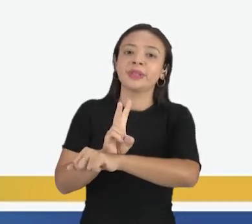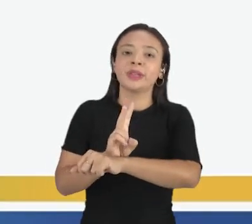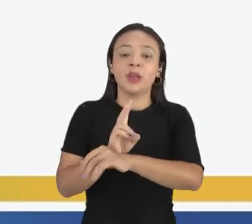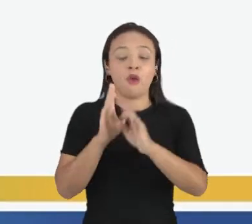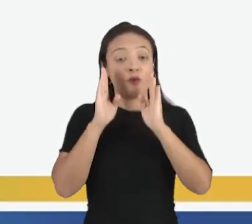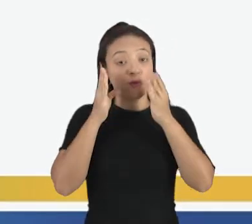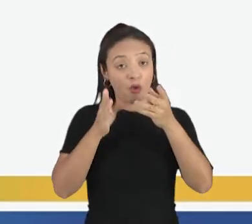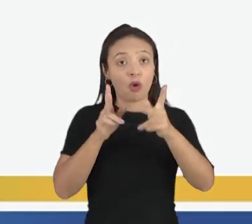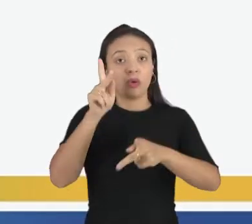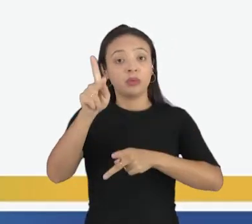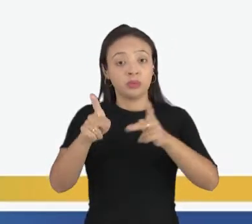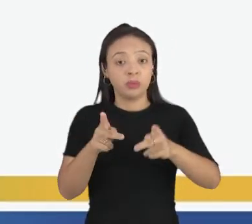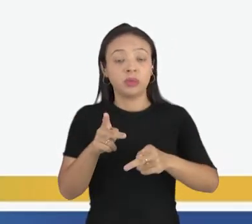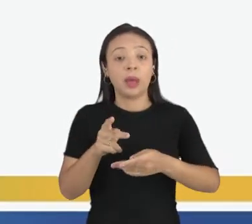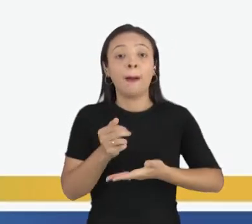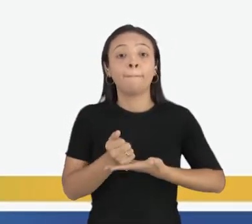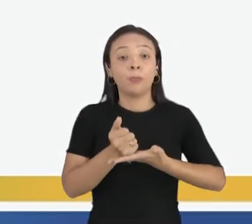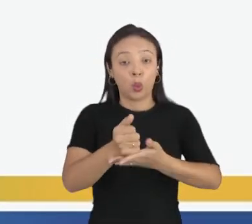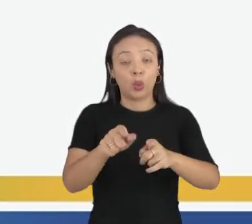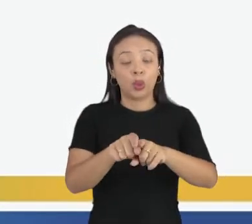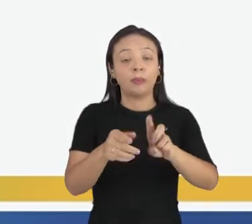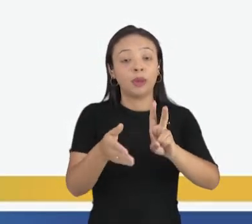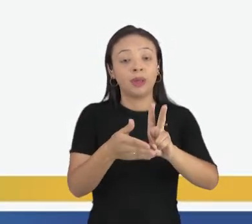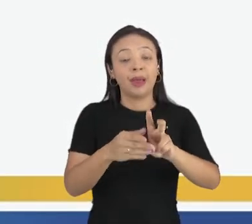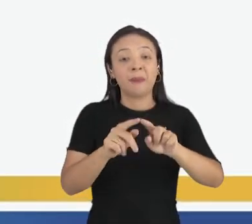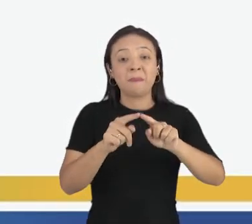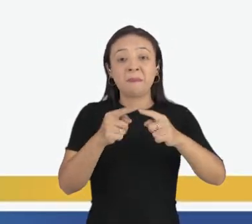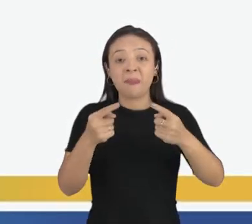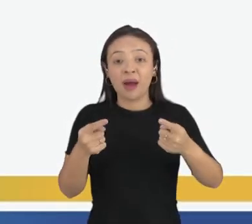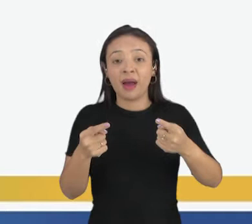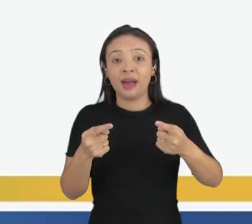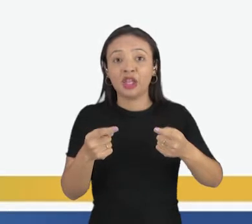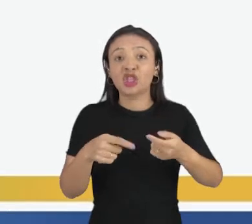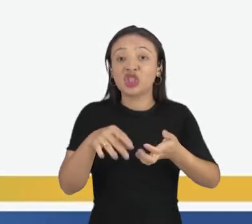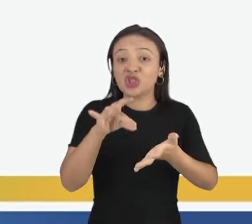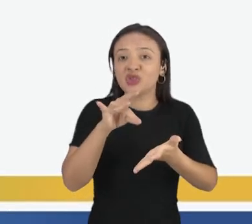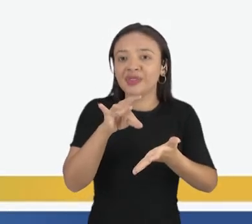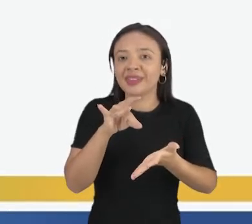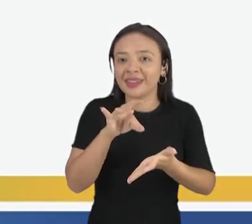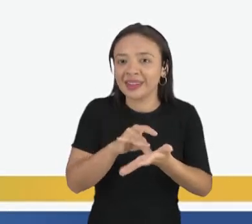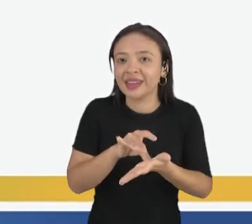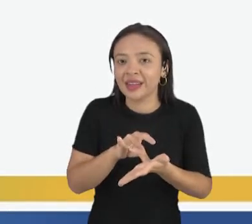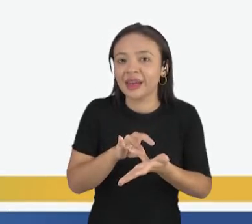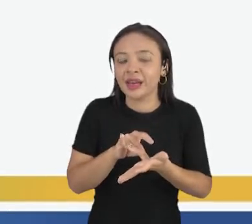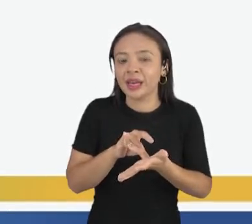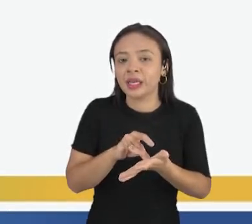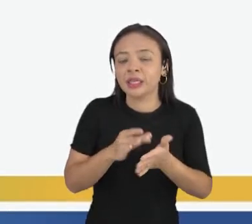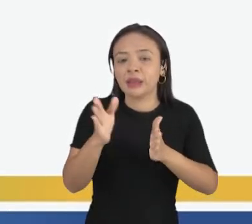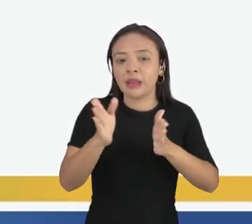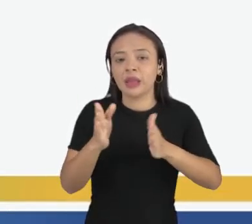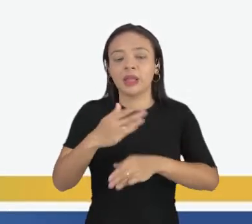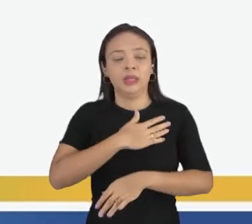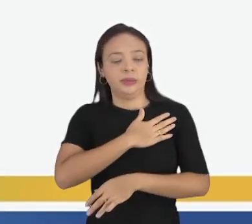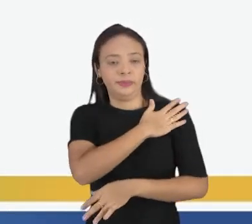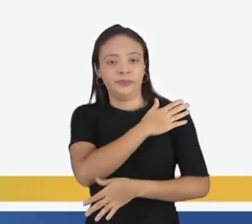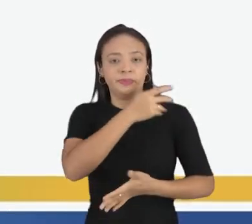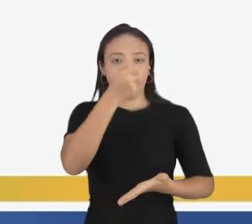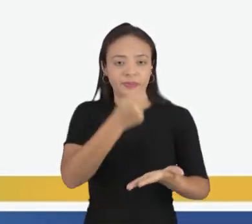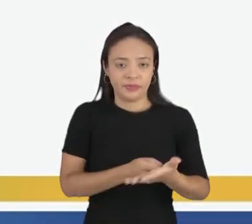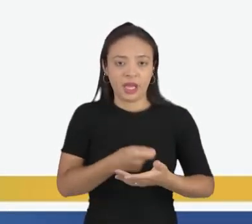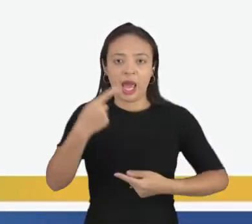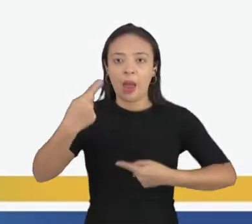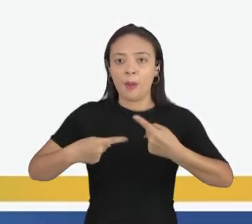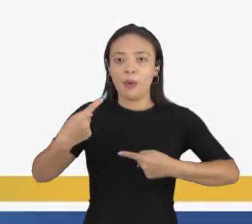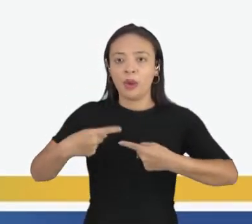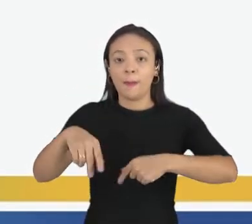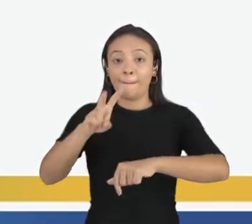proteção, assistência aos indígenas, na prática, nesse período da ditadura militar, essa política